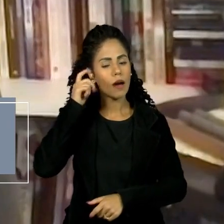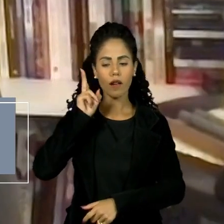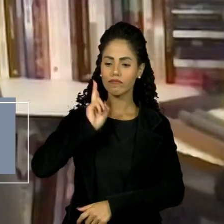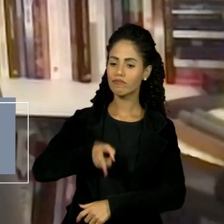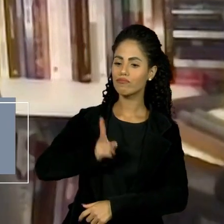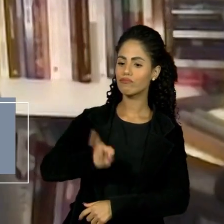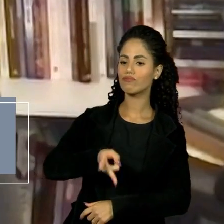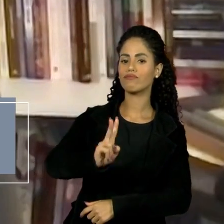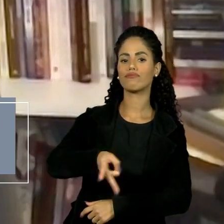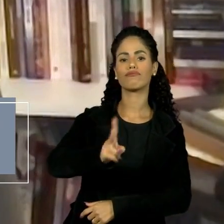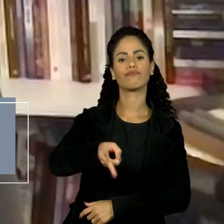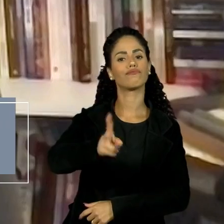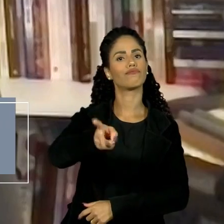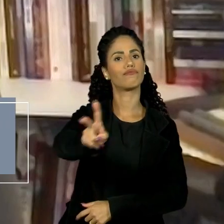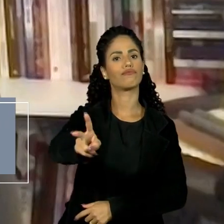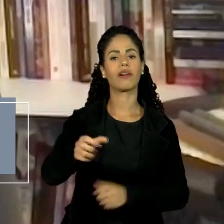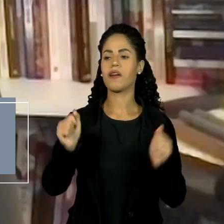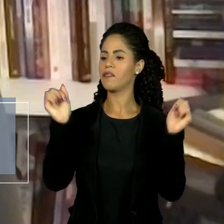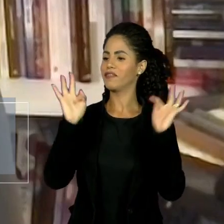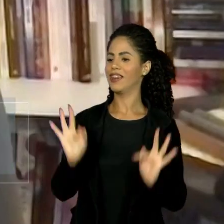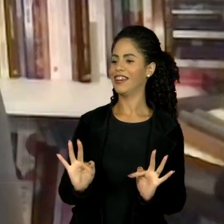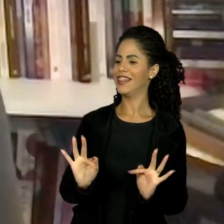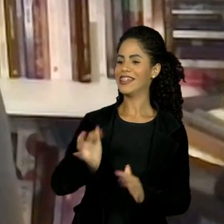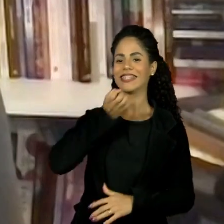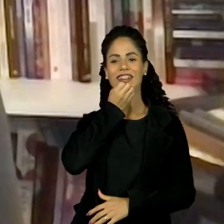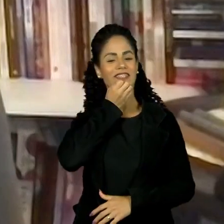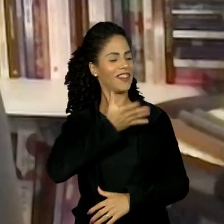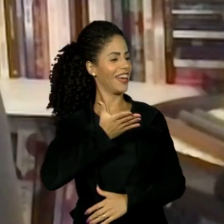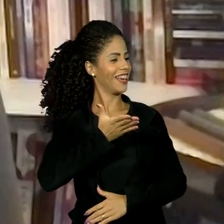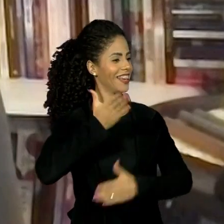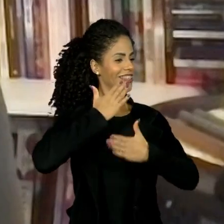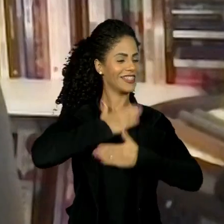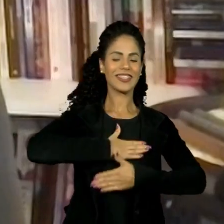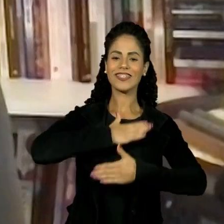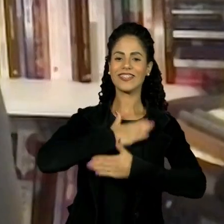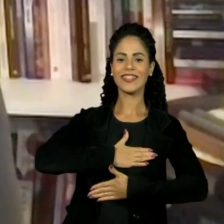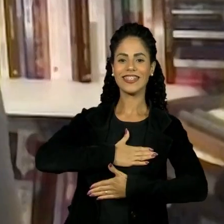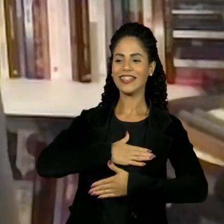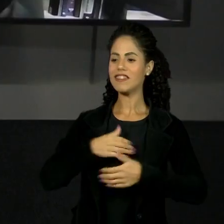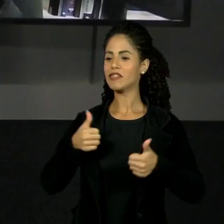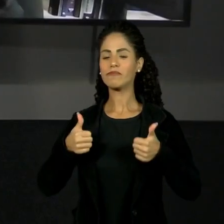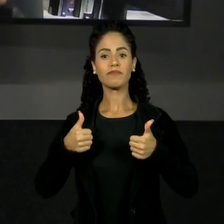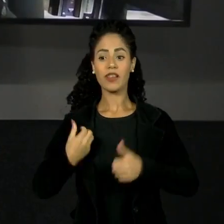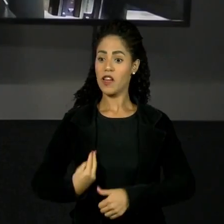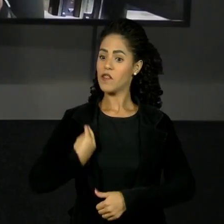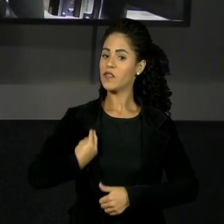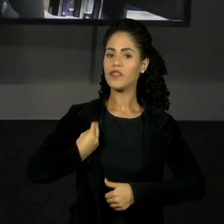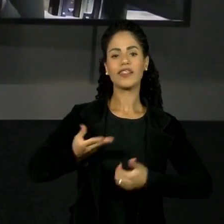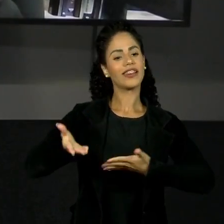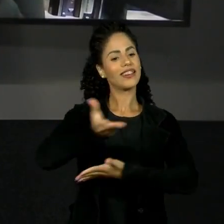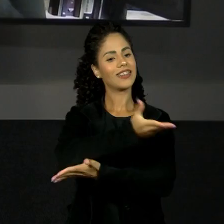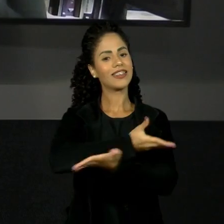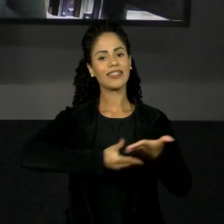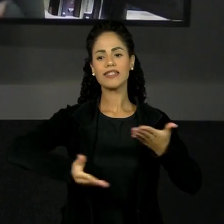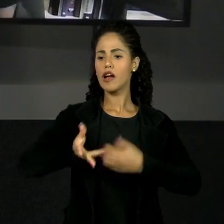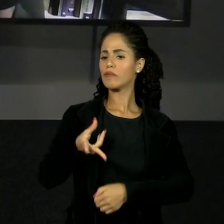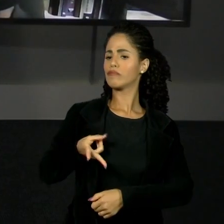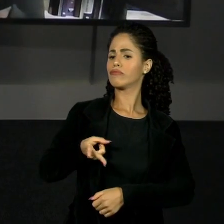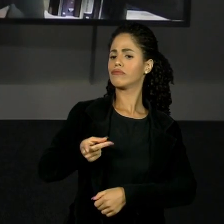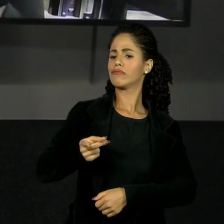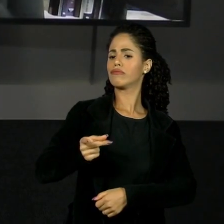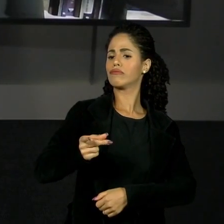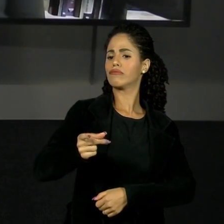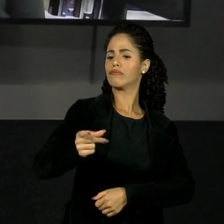permaneçam super felizes, bem, tranquilas, convivendo com a gente, sem ter nenhum